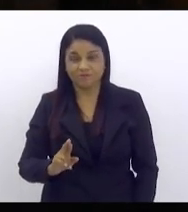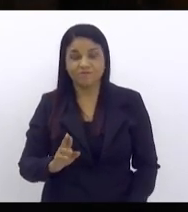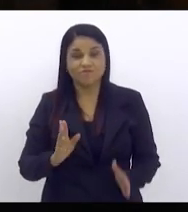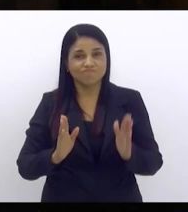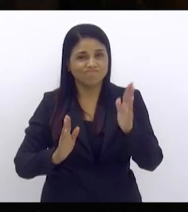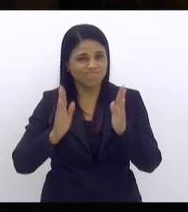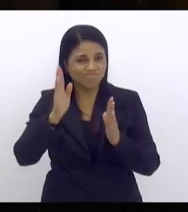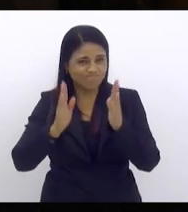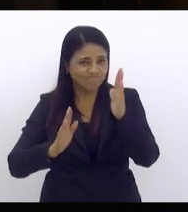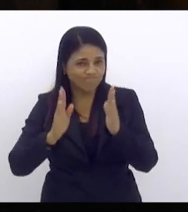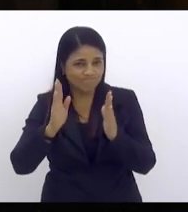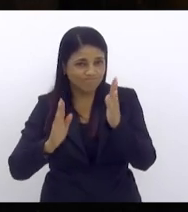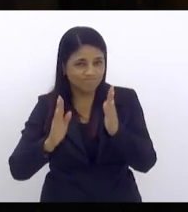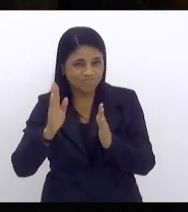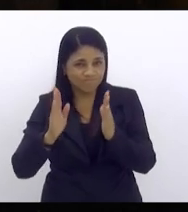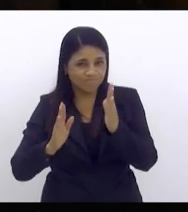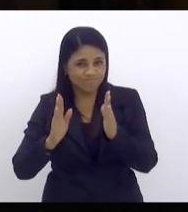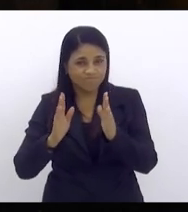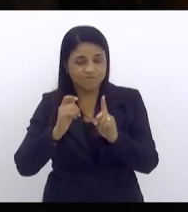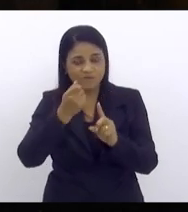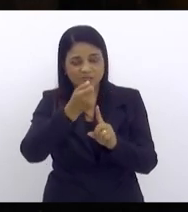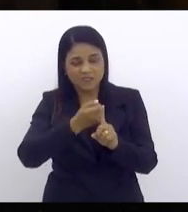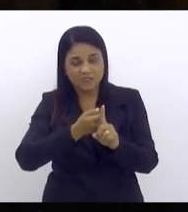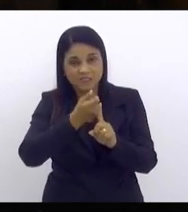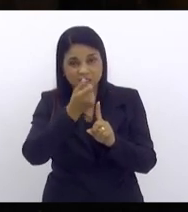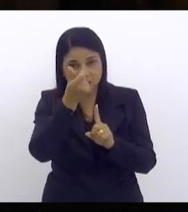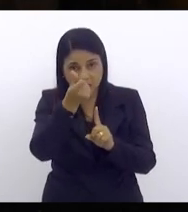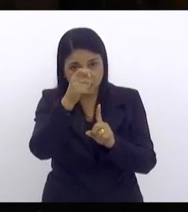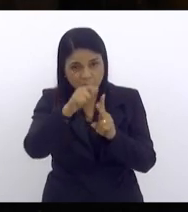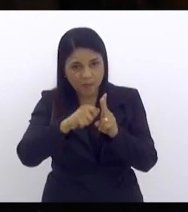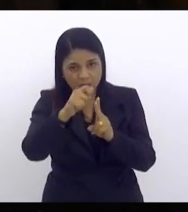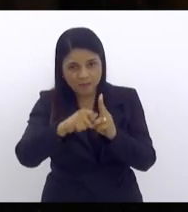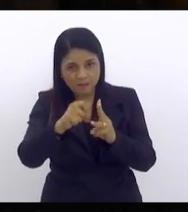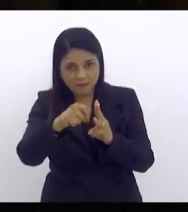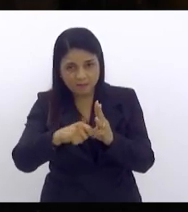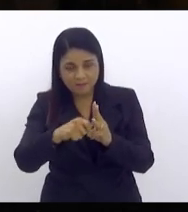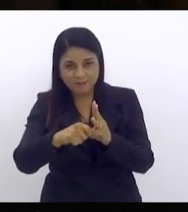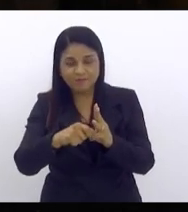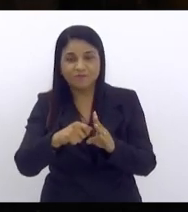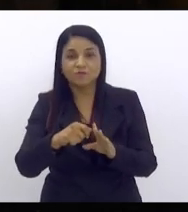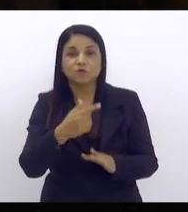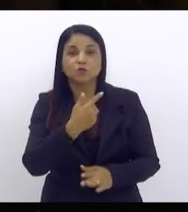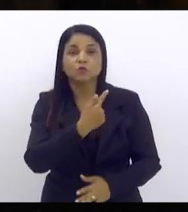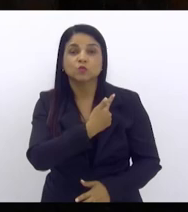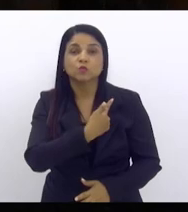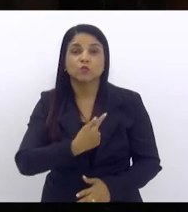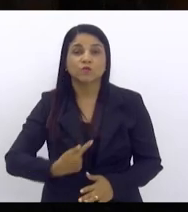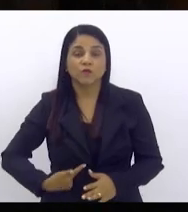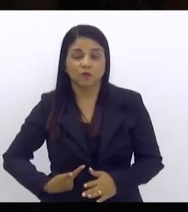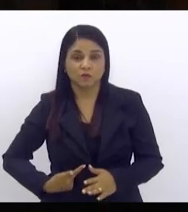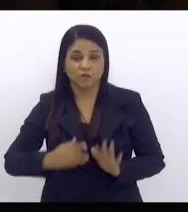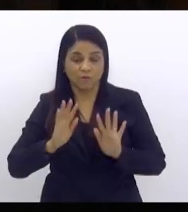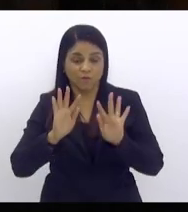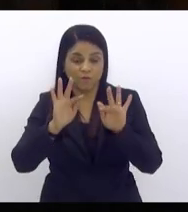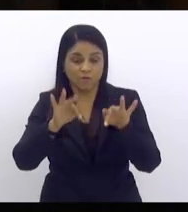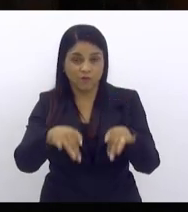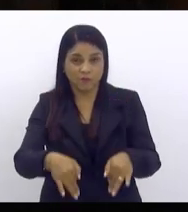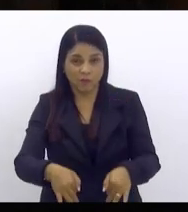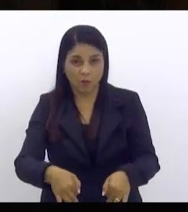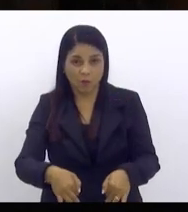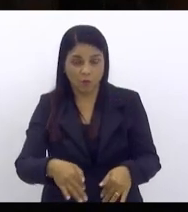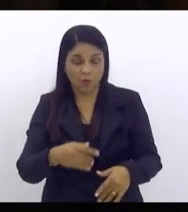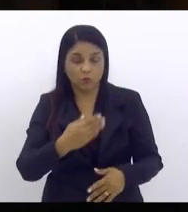semestre do governo Temer. O empenho dos coletes se deu no último